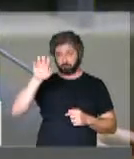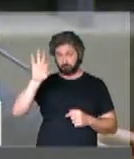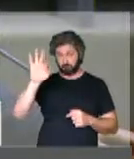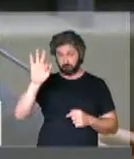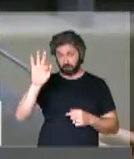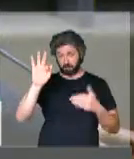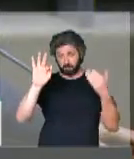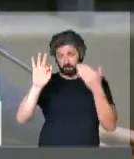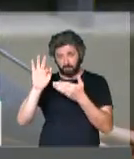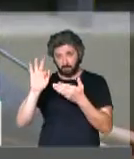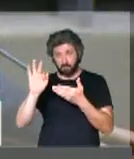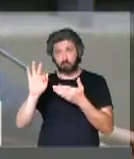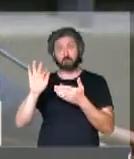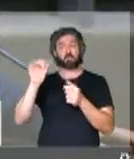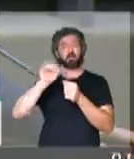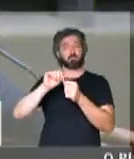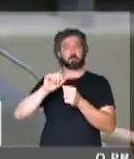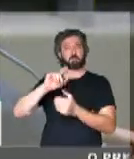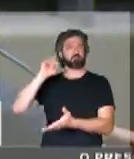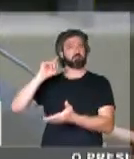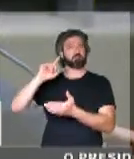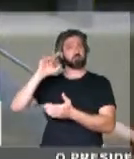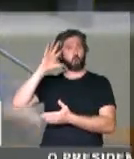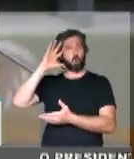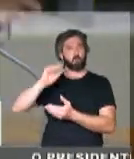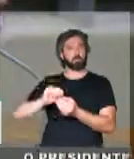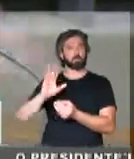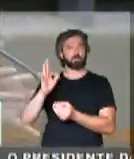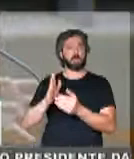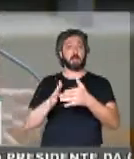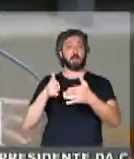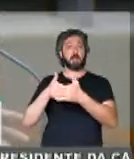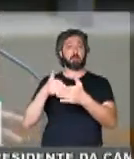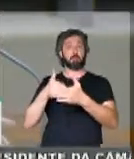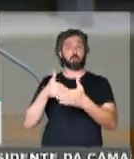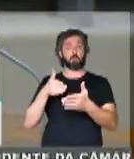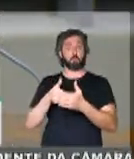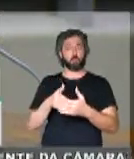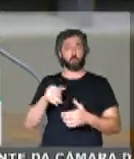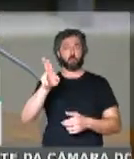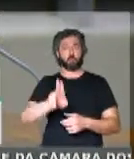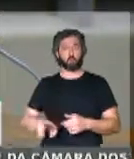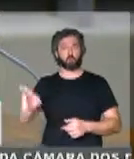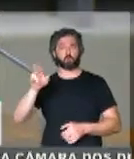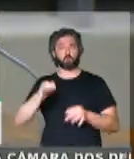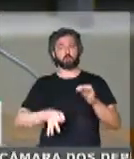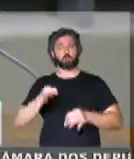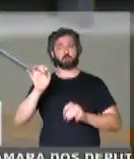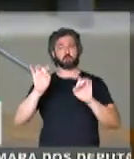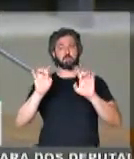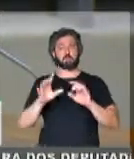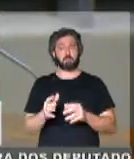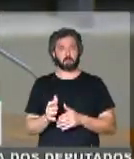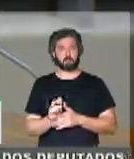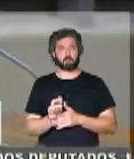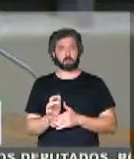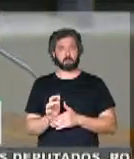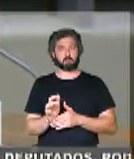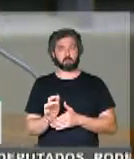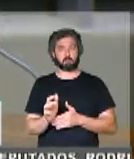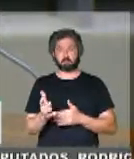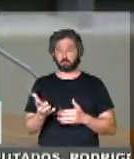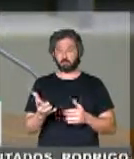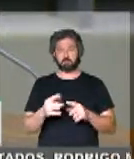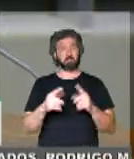Tribunal Federal já fez um entendimento restringindo a utilização do foro privilegiado.